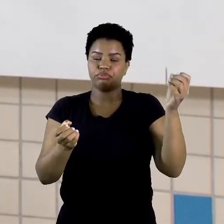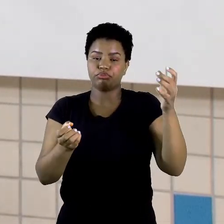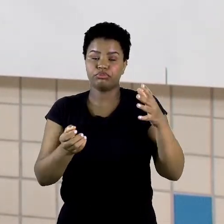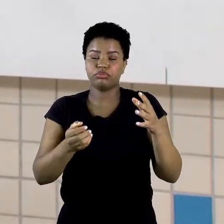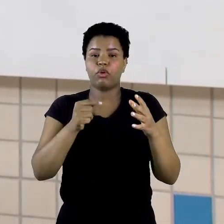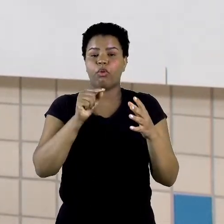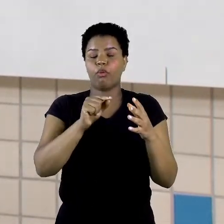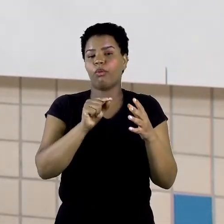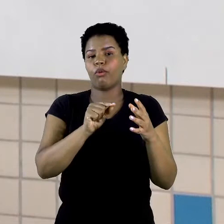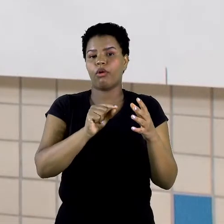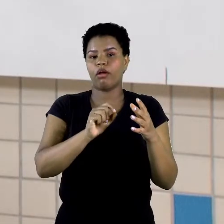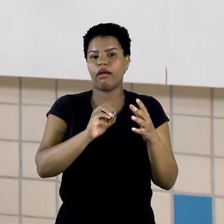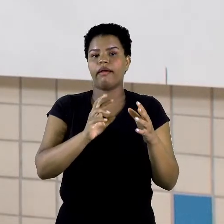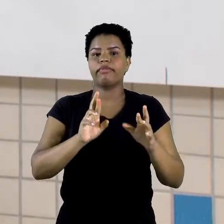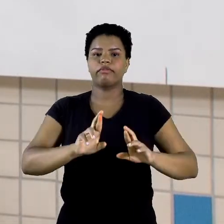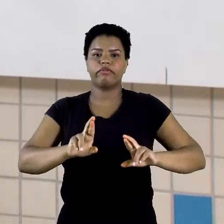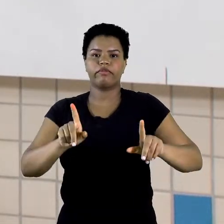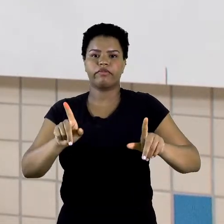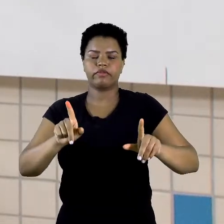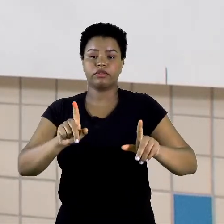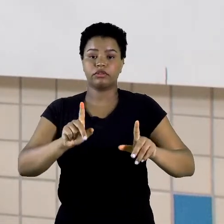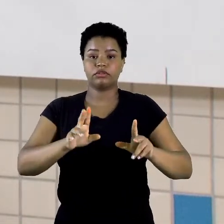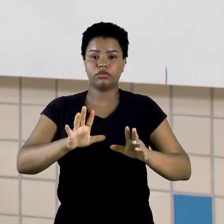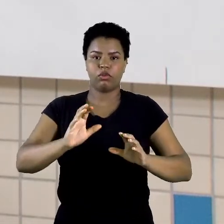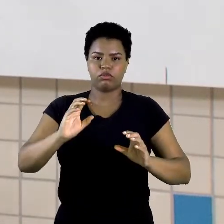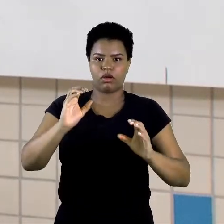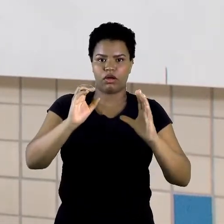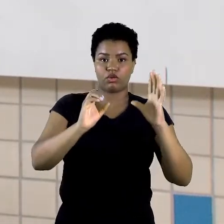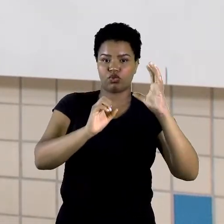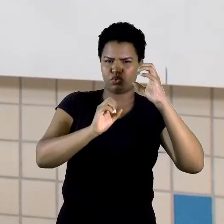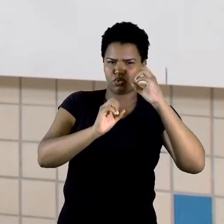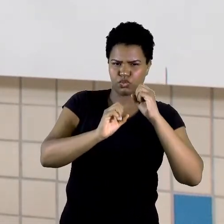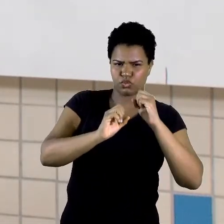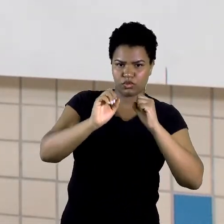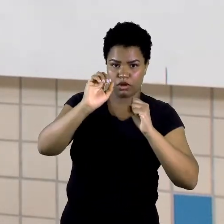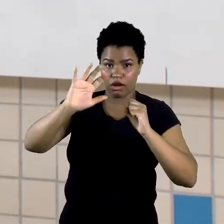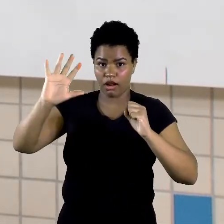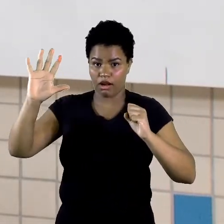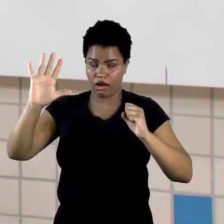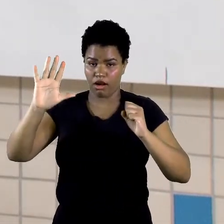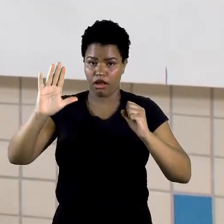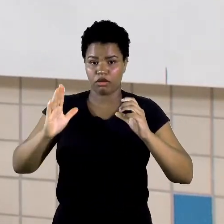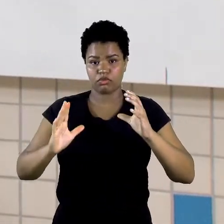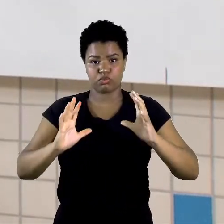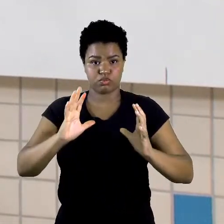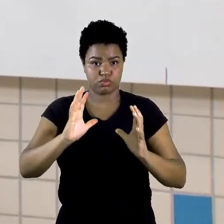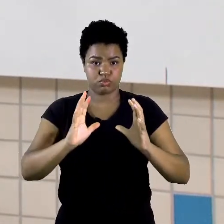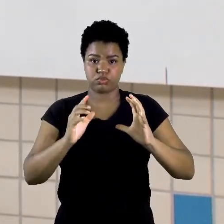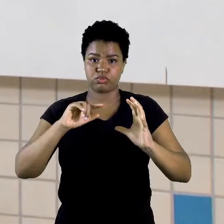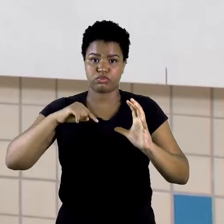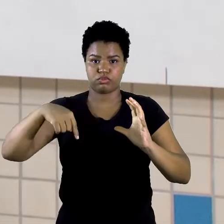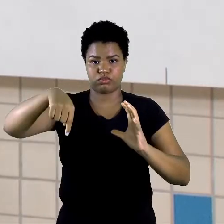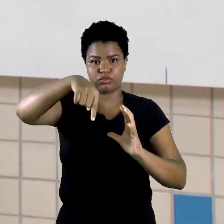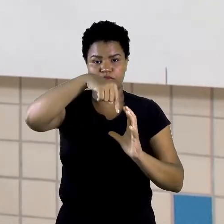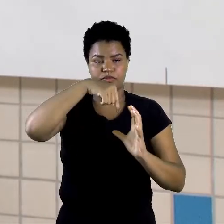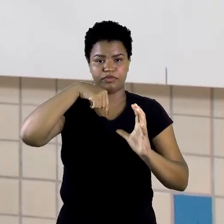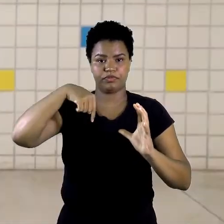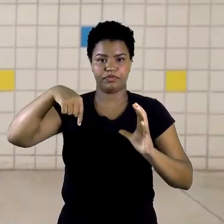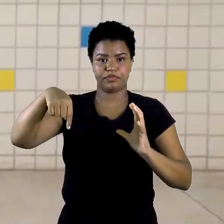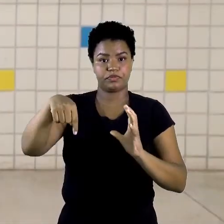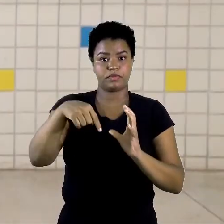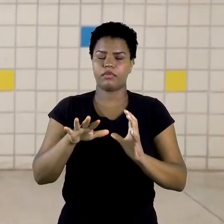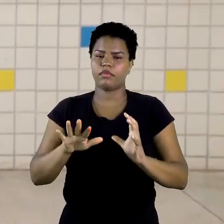gerando então uma diferença de iluminação entre as regiões do planeta. A velocidade média do movimento de rotação é